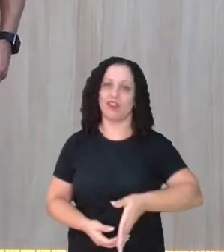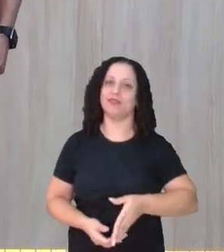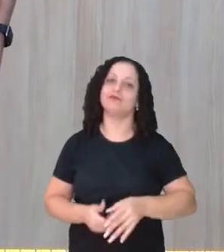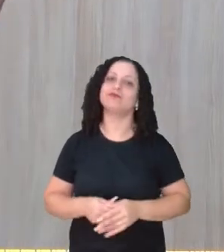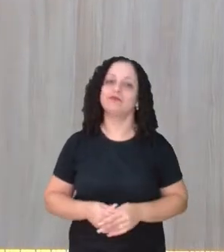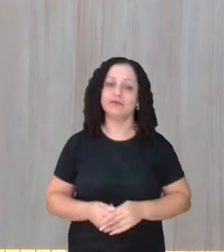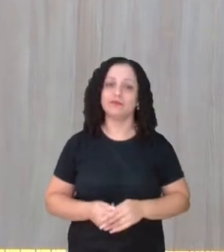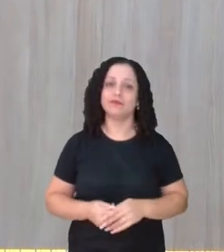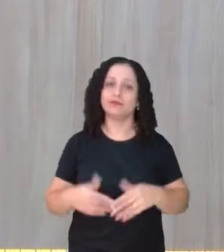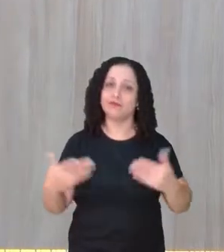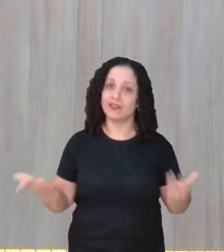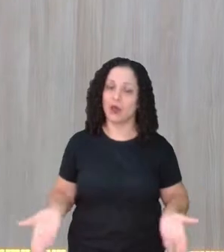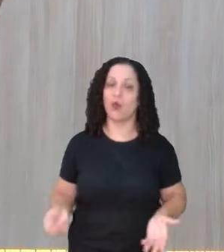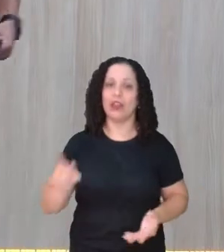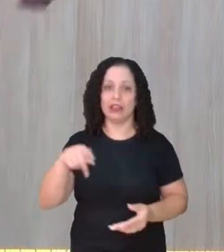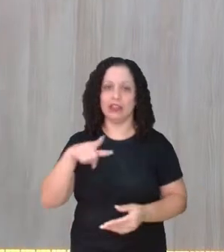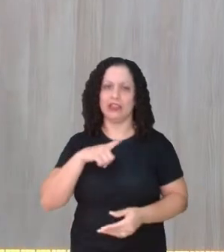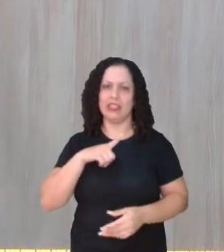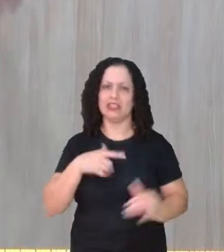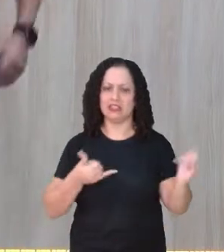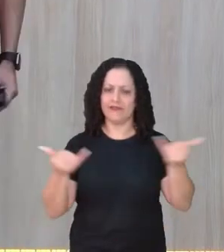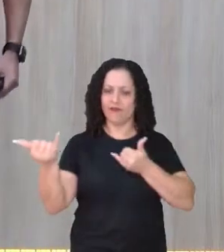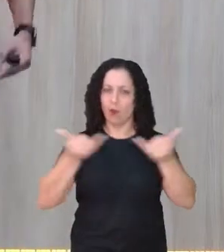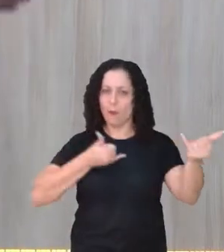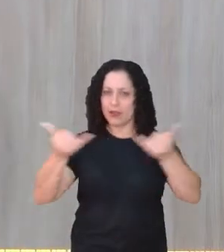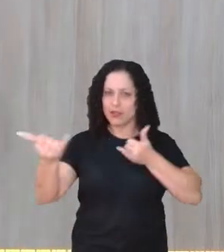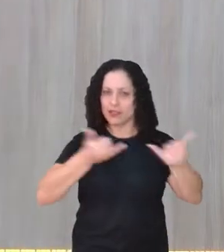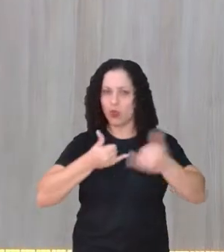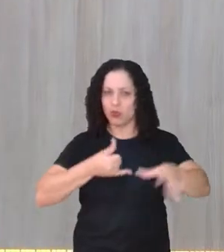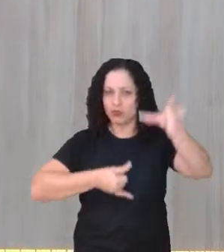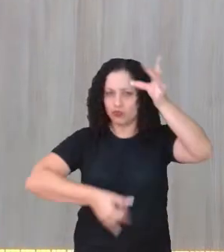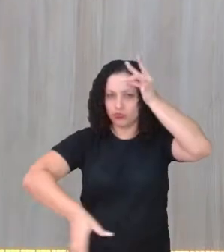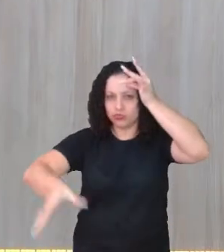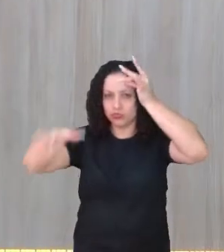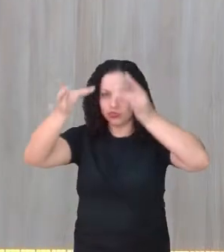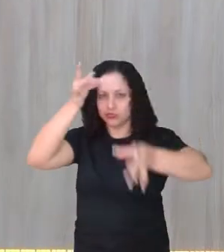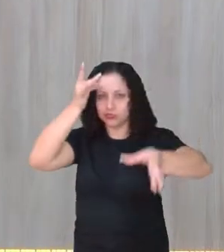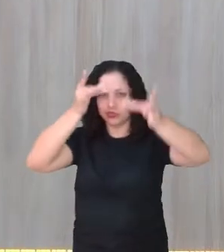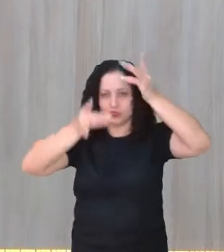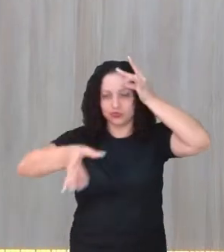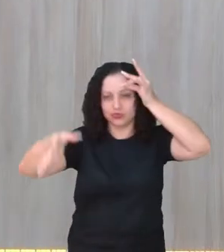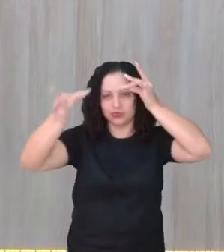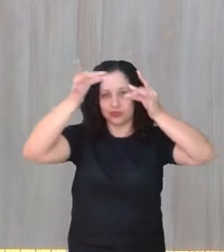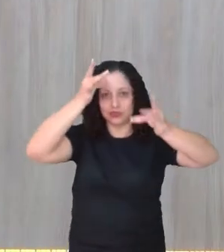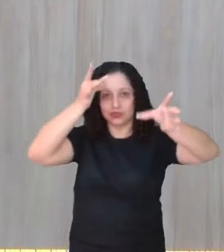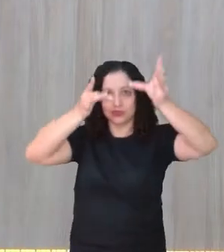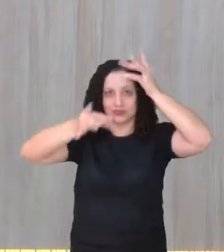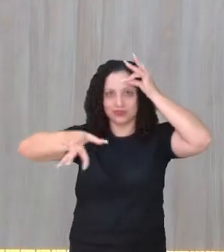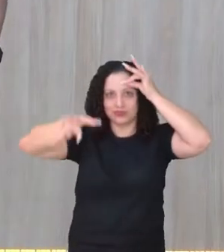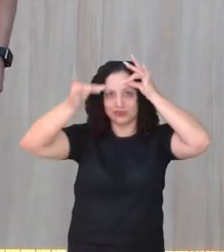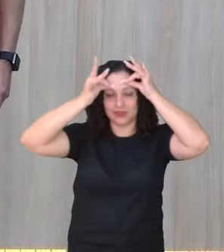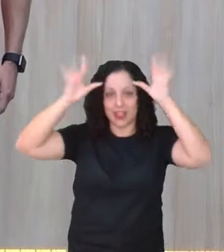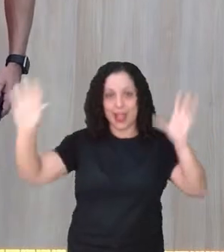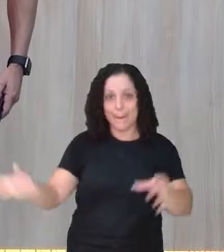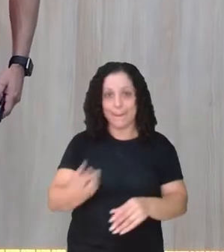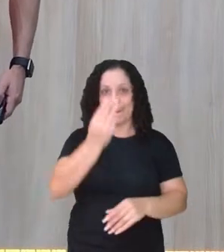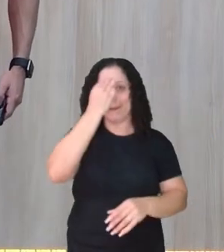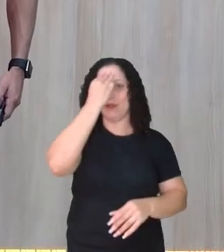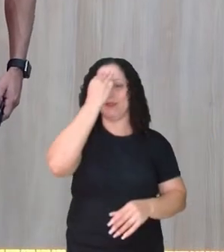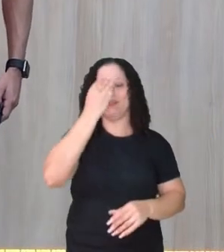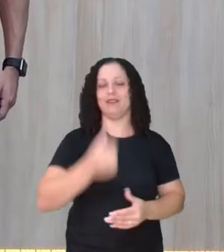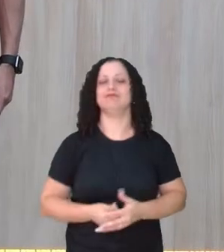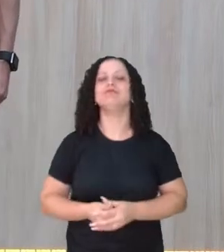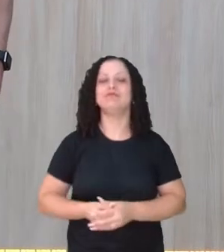vá colocando aí essas informações dentro do seu HD, dentro da sua memória, para que, quanto mais tempo